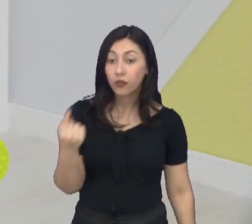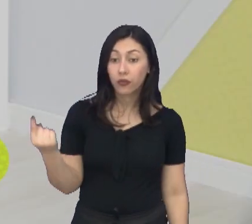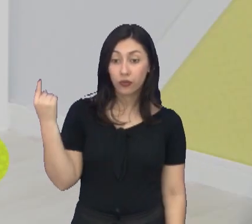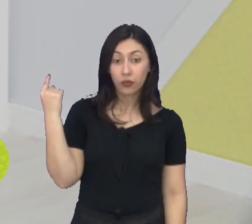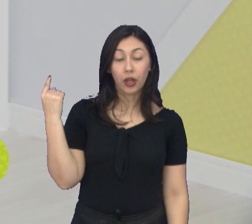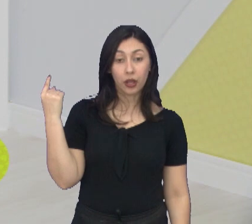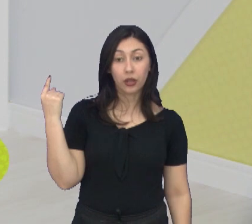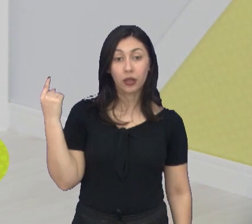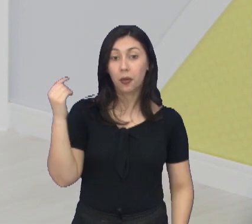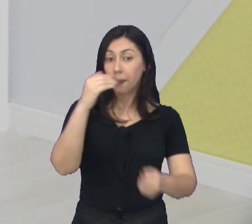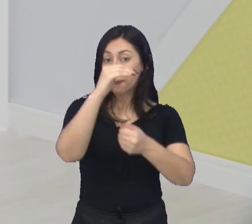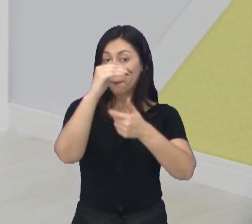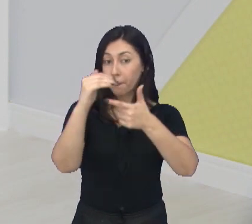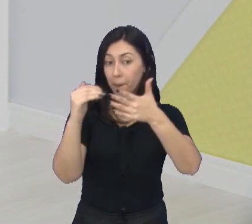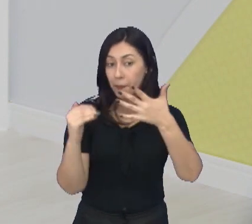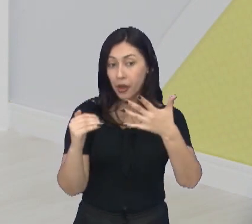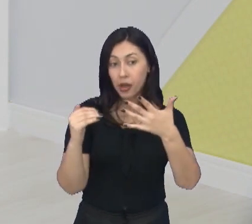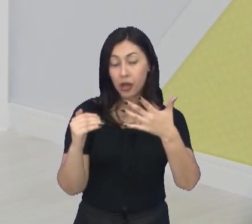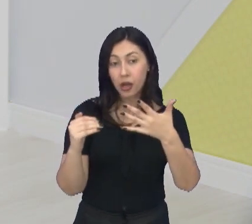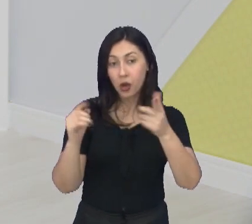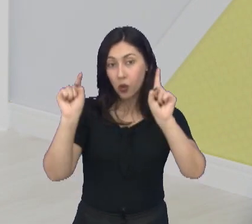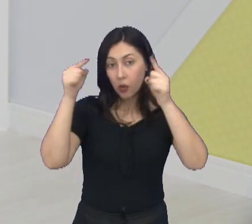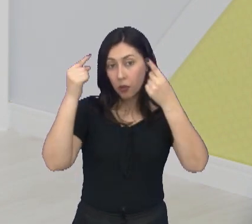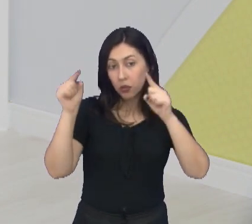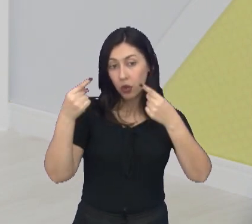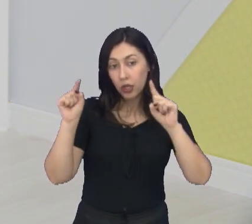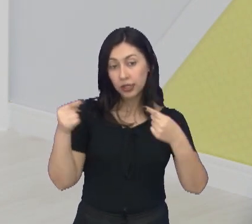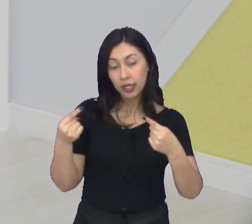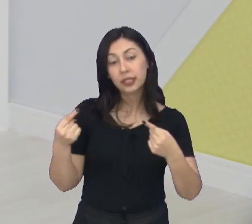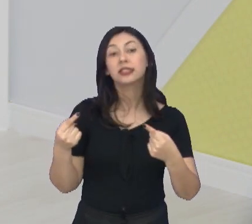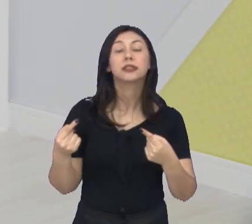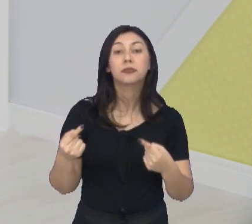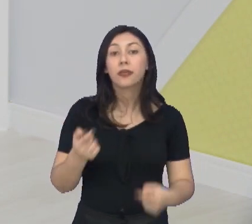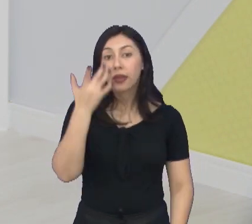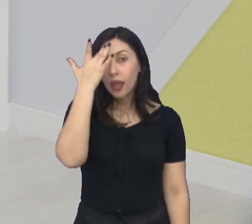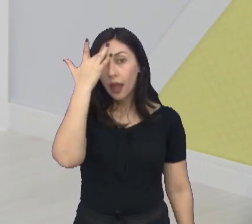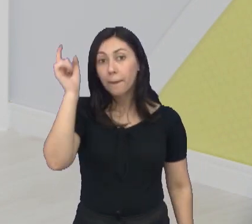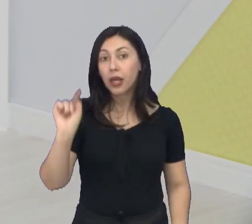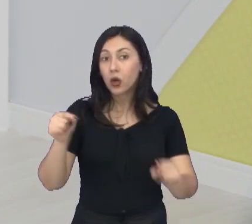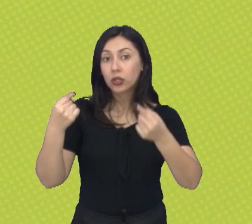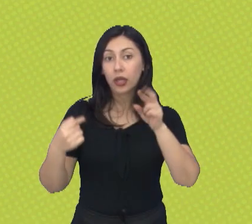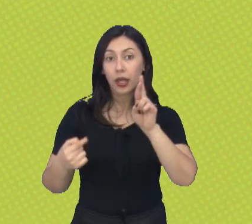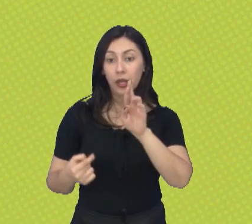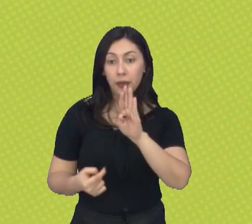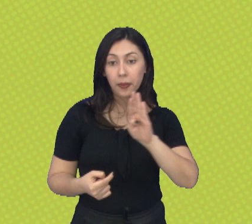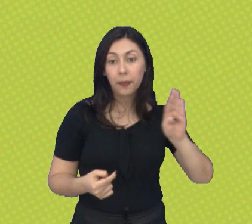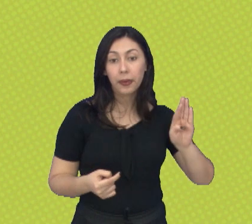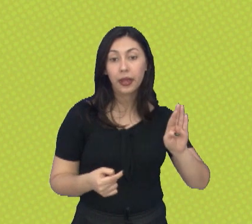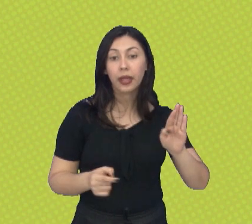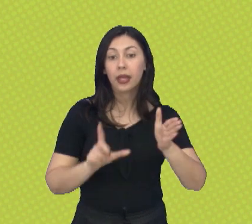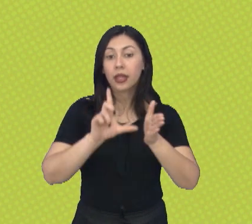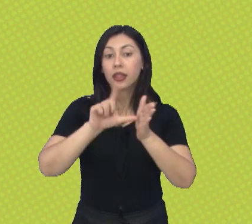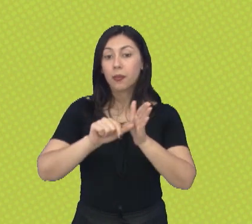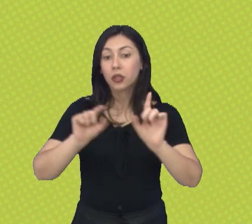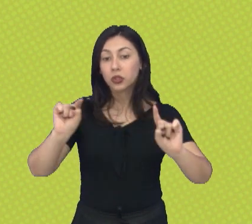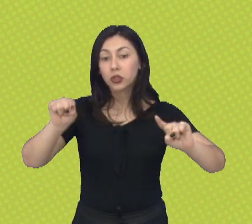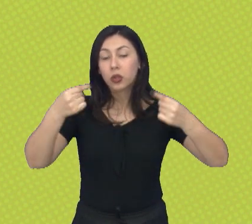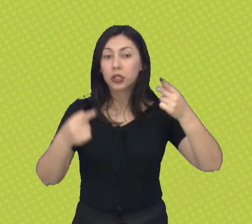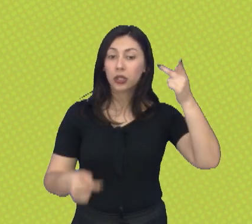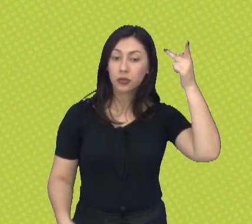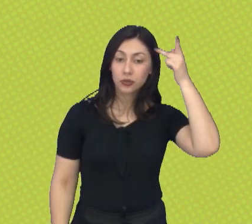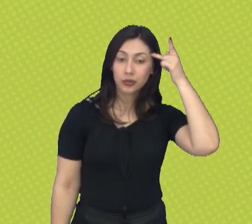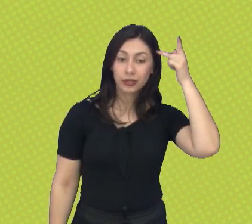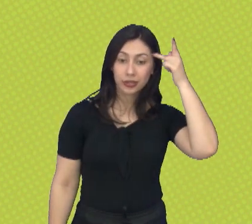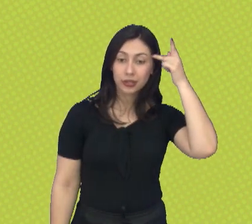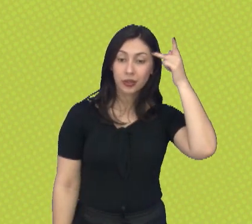gente aqui no pique, por gentileza, que é os 3 jogos que faltam para o São José amanhã, contra o Red Bull Bragantino, depois no dia 31, em frente ao São Paulo, Pedreira